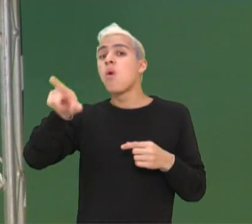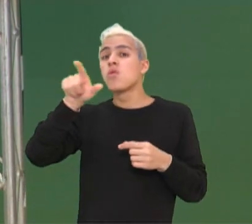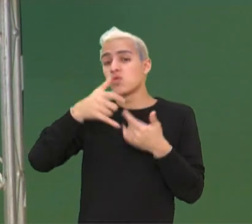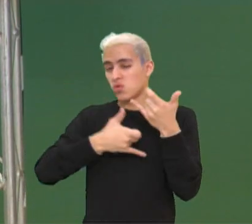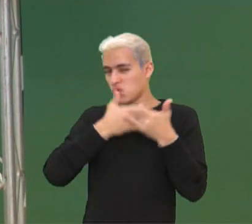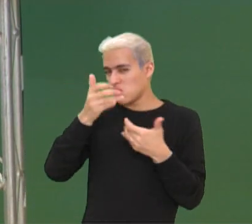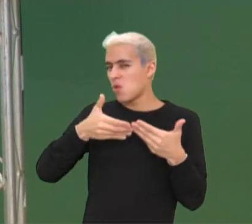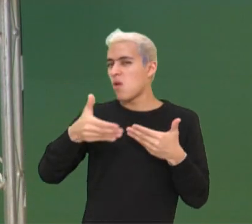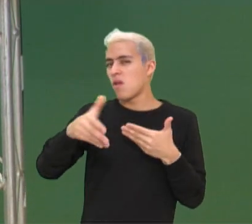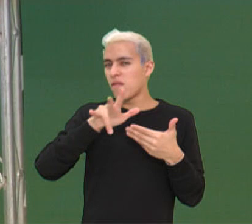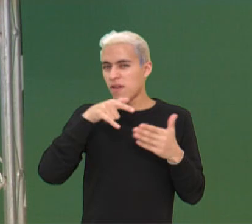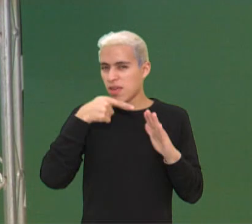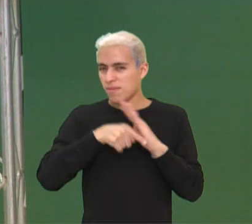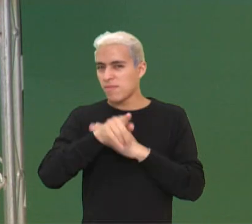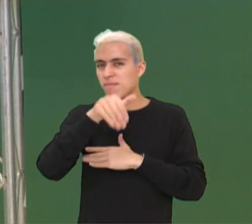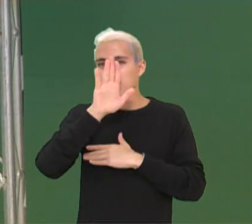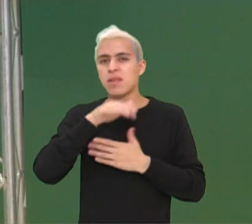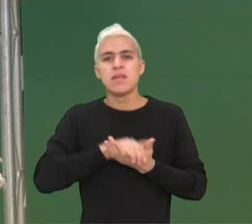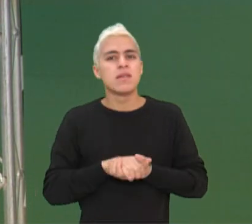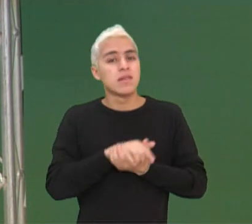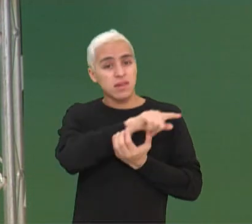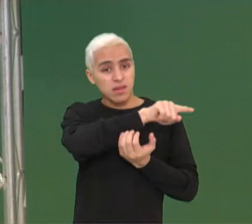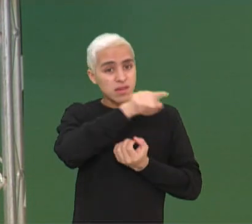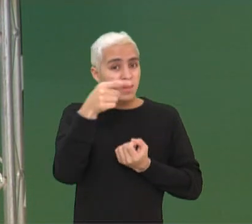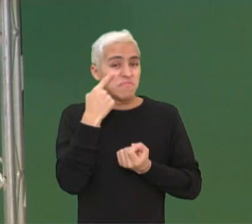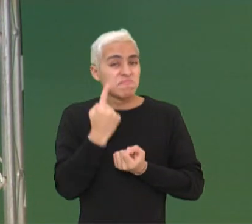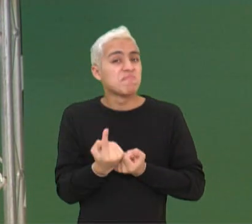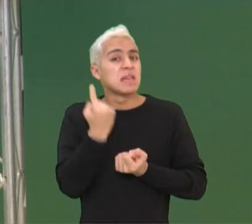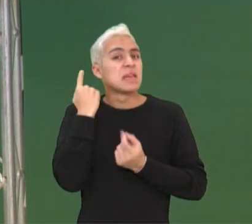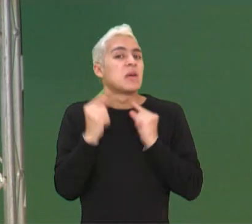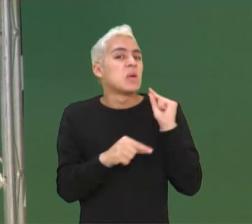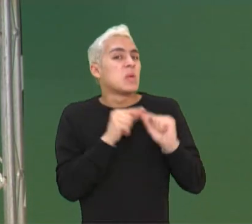vai se aprofundar mais, e você vai ver